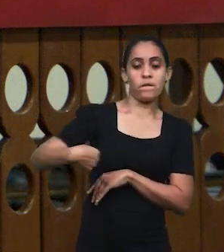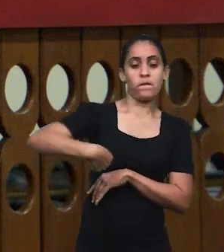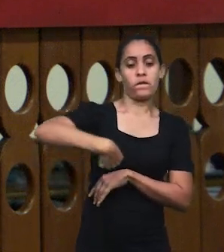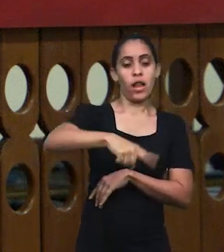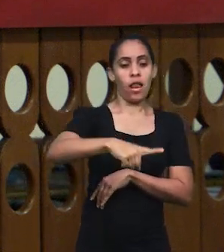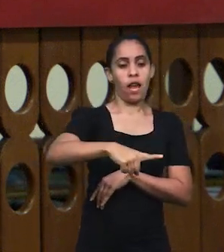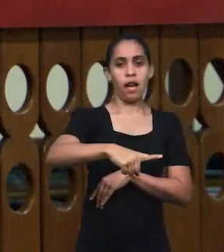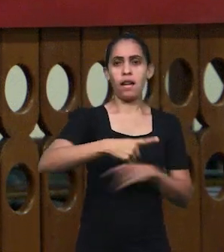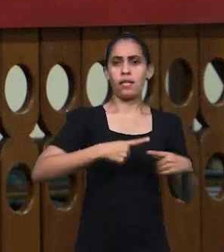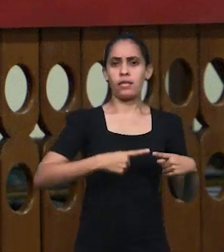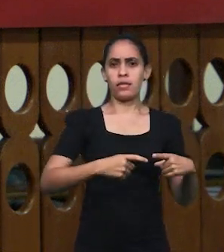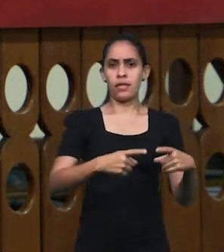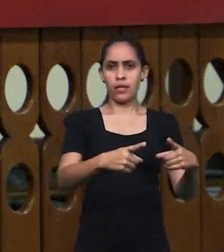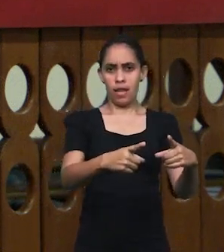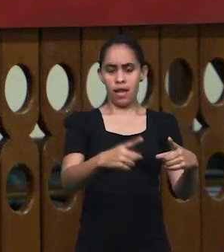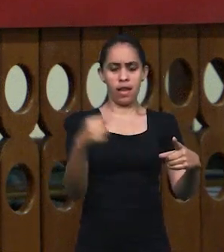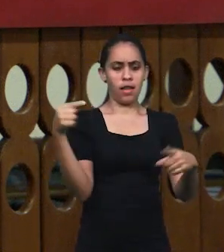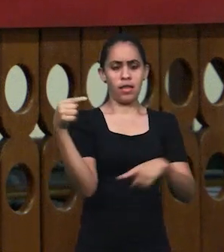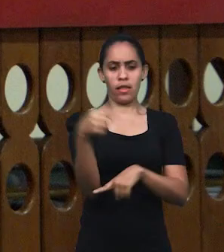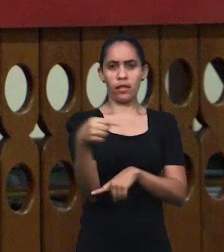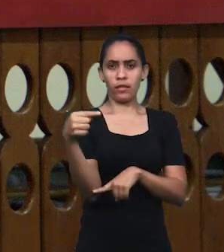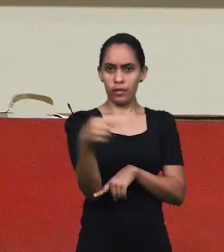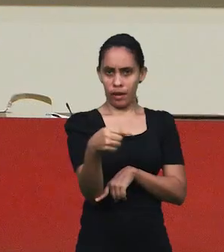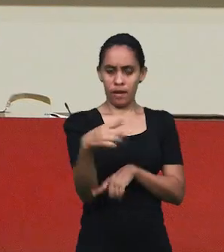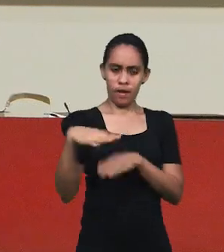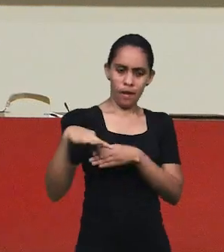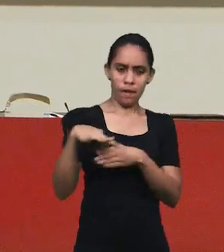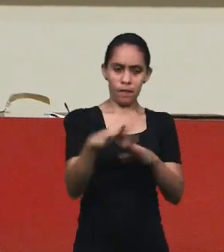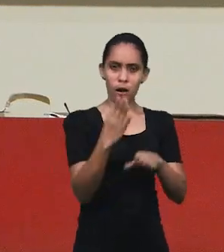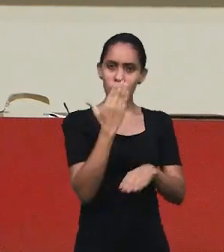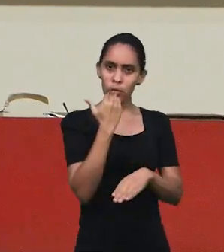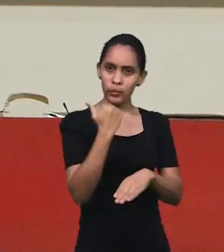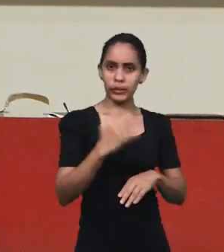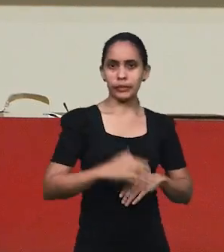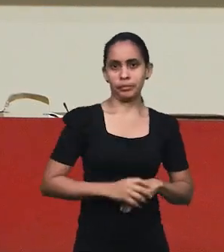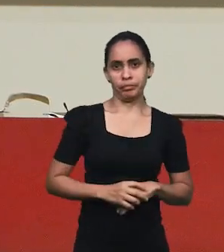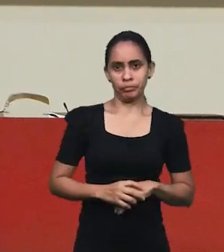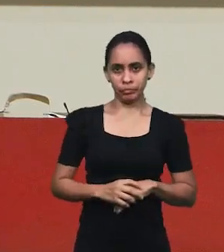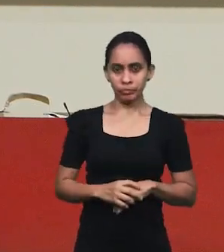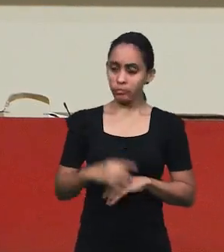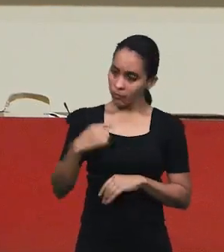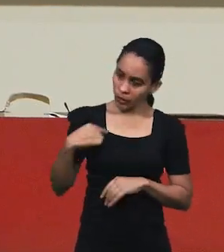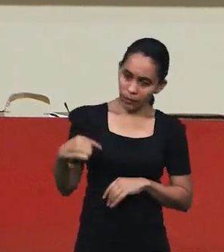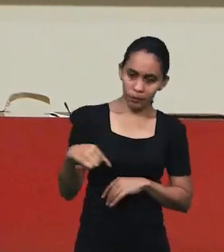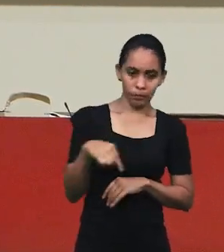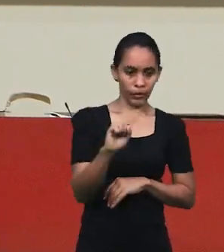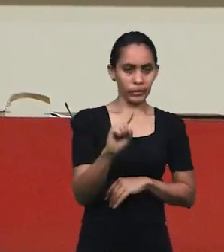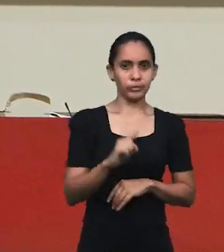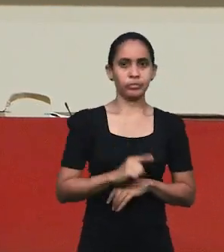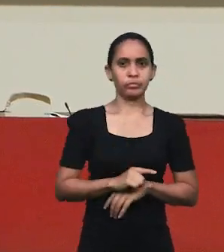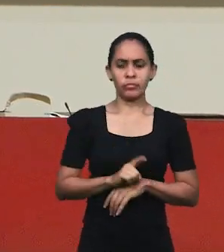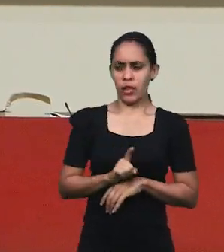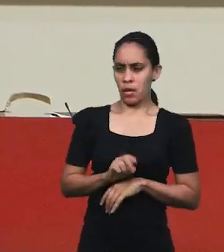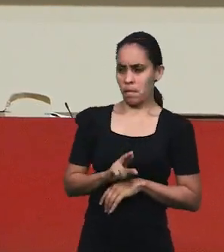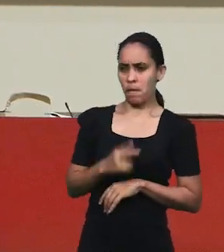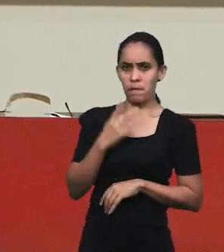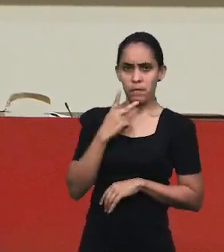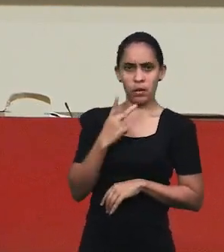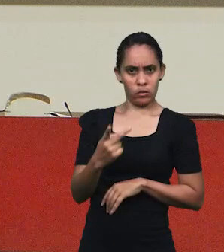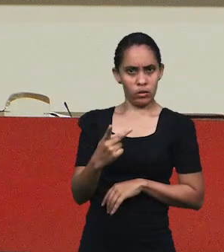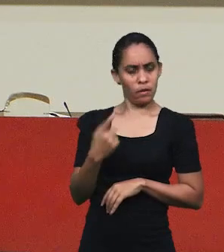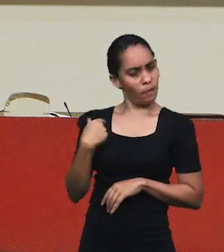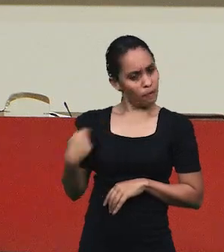vai levar comida aos seus irmãos na guerra. Como Jacó falou com José, seu filho: vai, meu filho, os seus irmãos estão